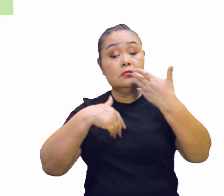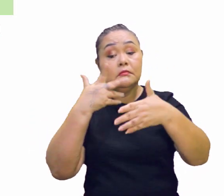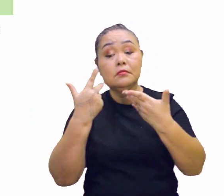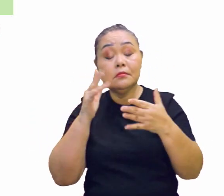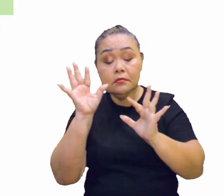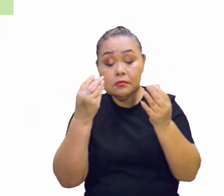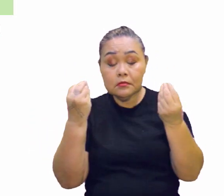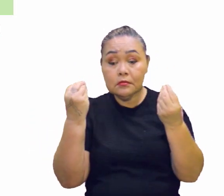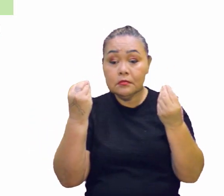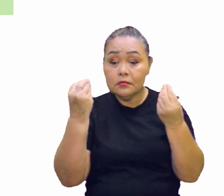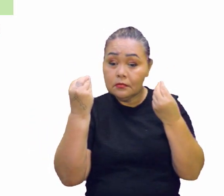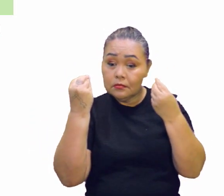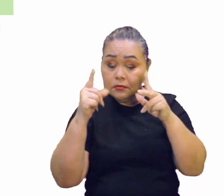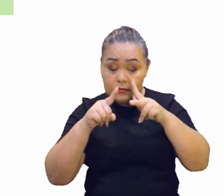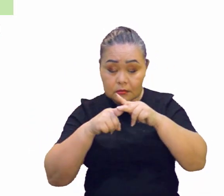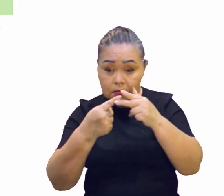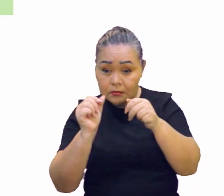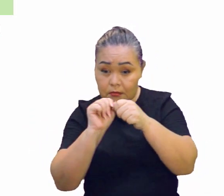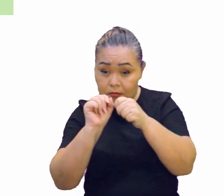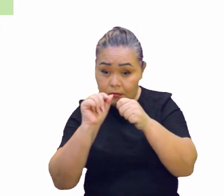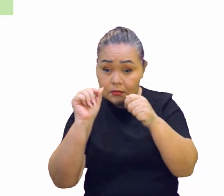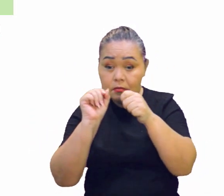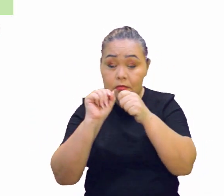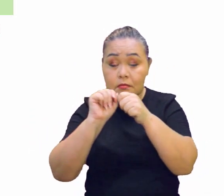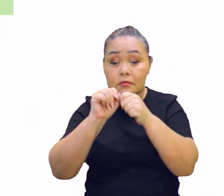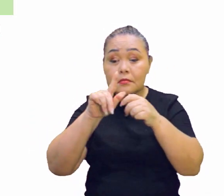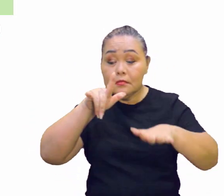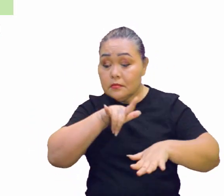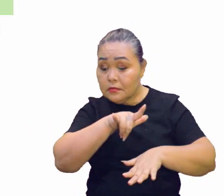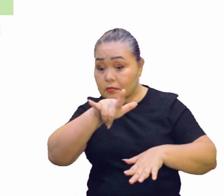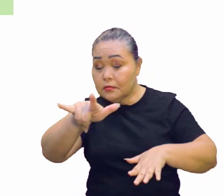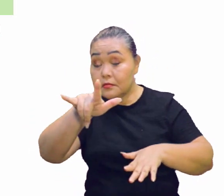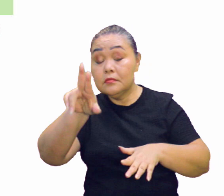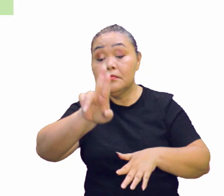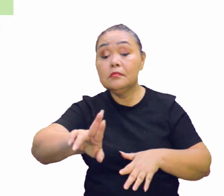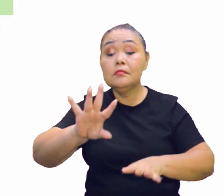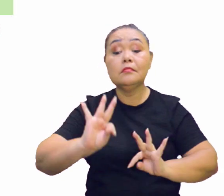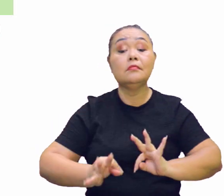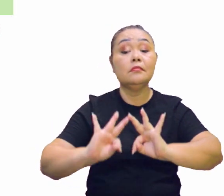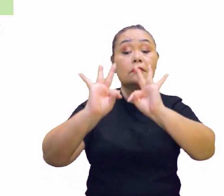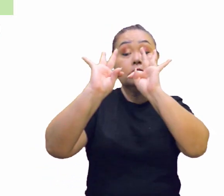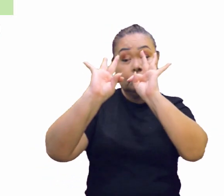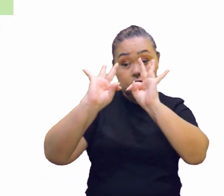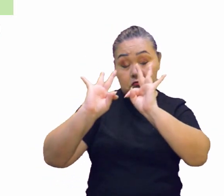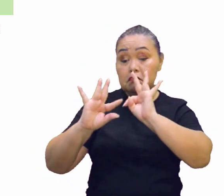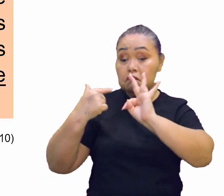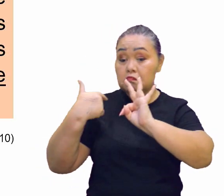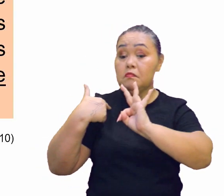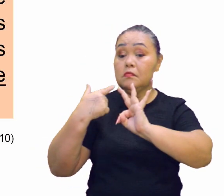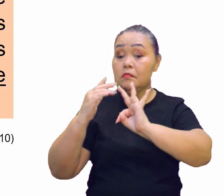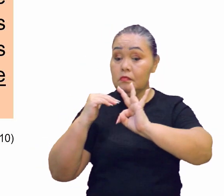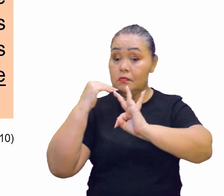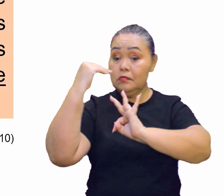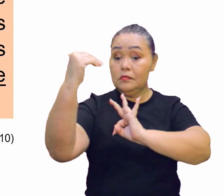de aviões, né? E ela se destaca justamente porque usa tecnologia de ponta.